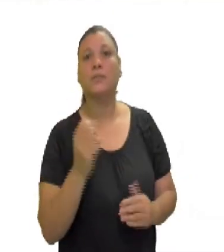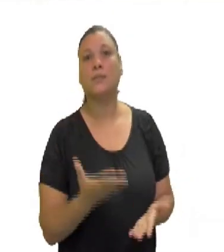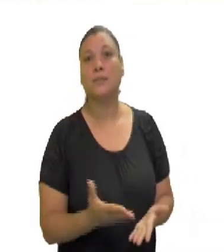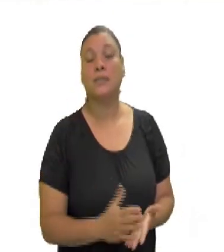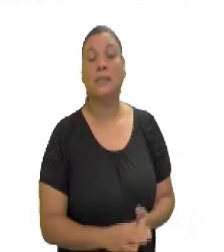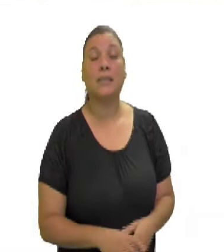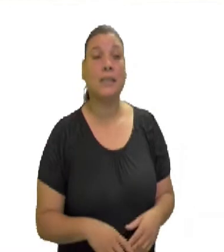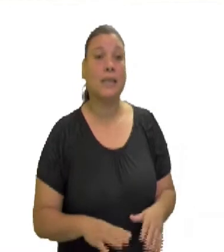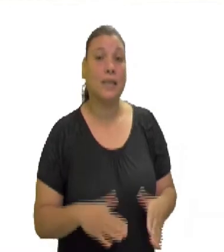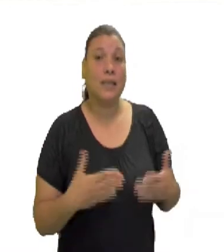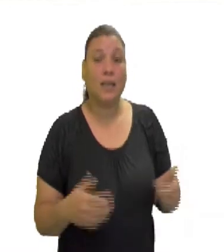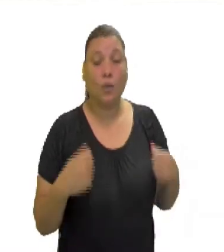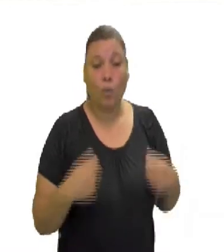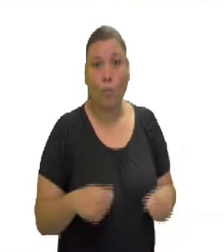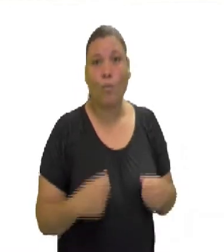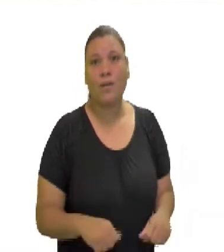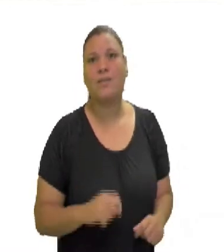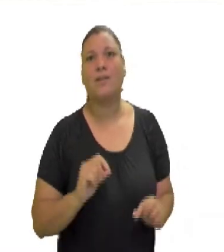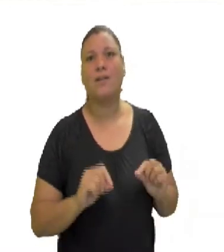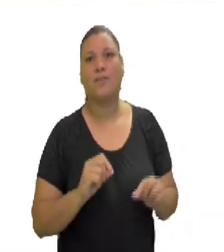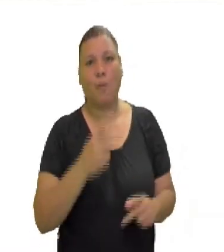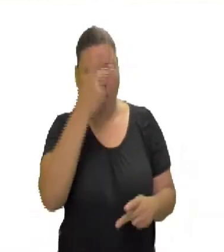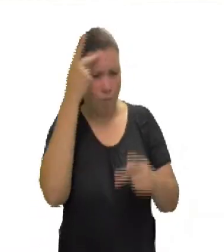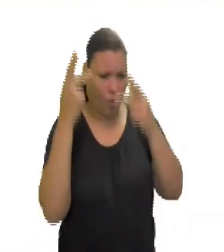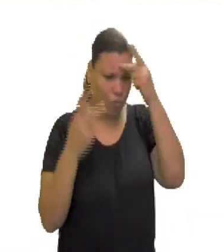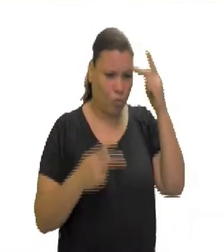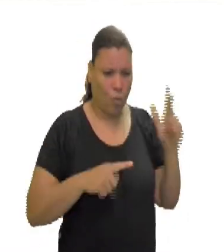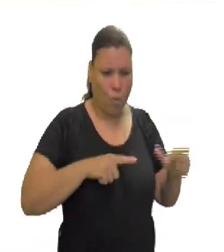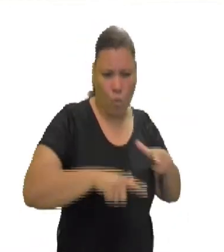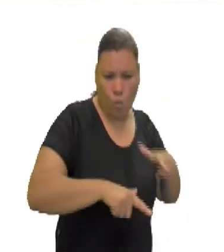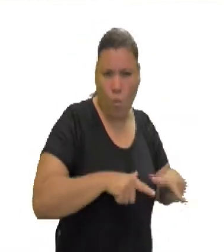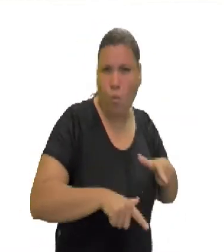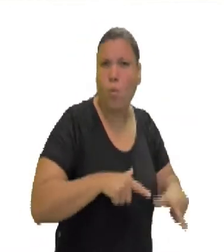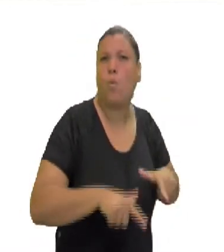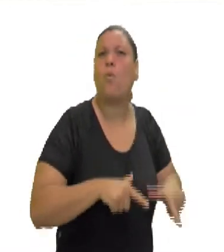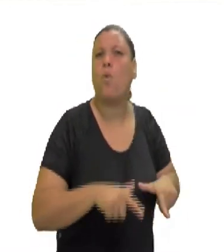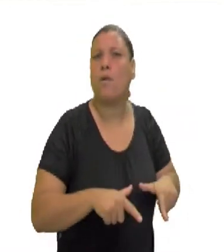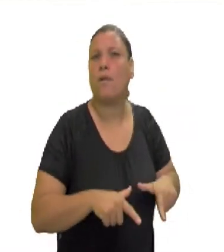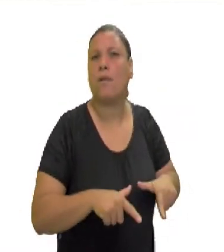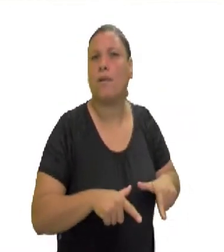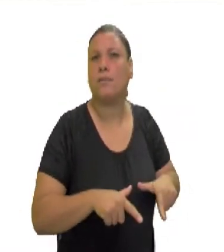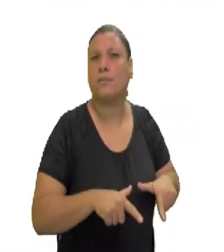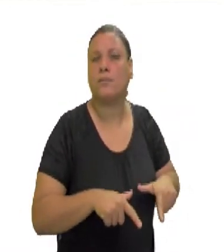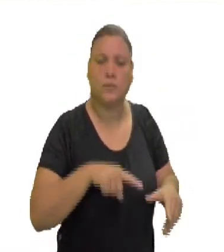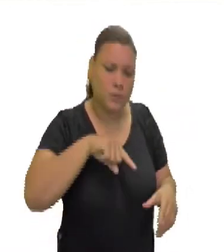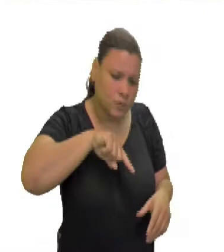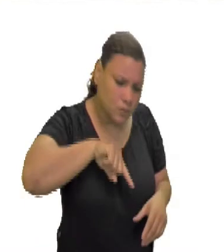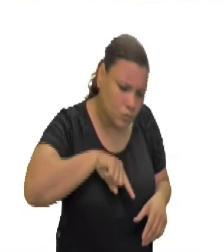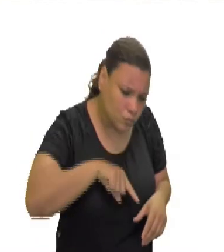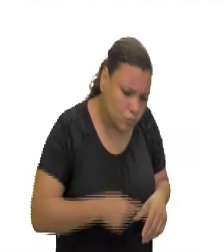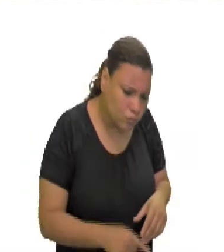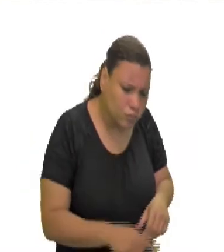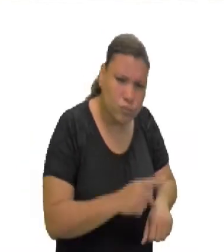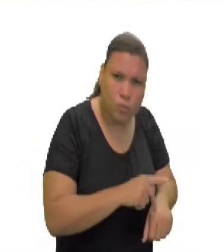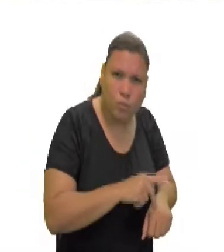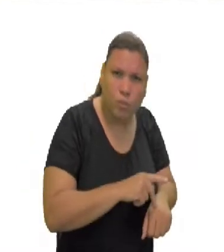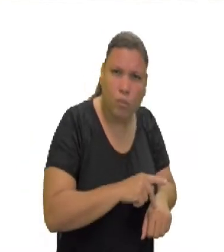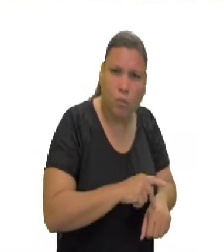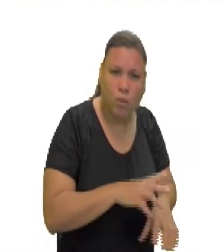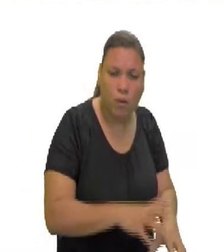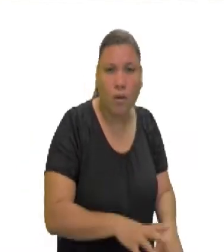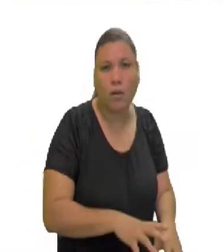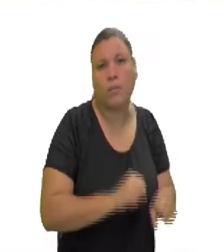geralmente tudo no Brasil acontecia próximo do litoral. O que é o litoral? São as praias. Por que